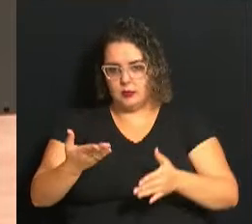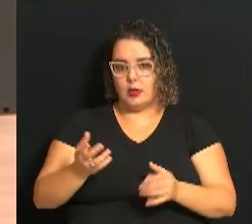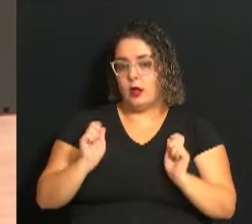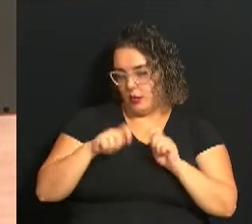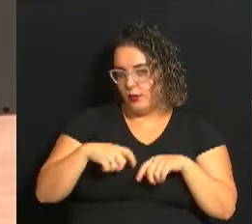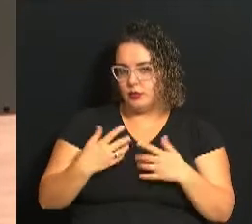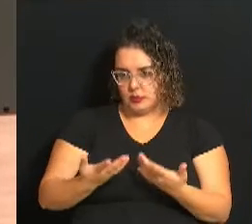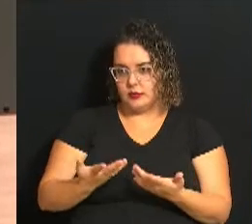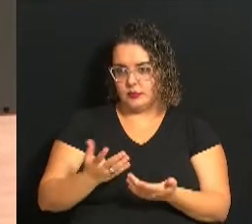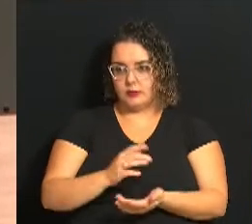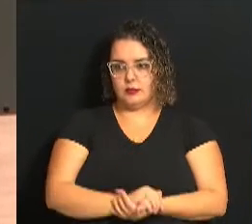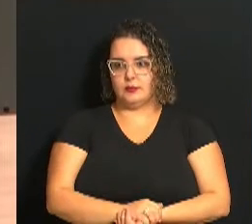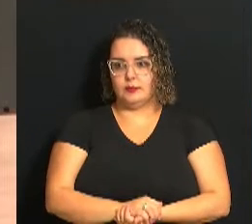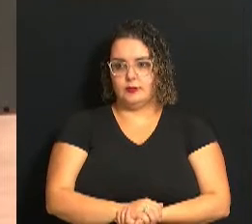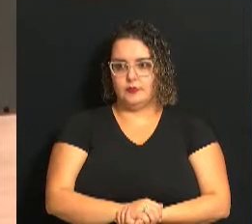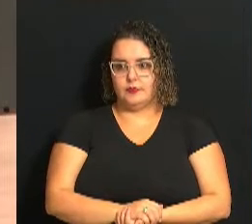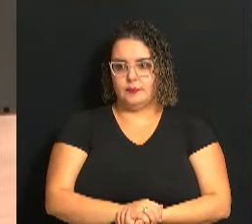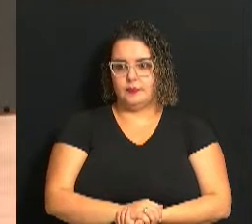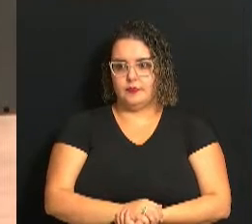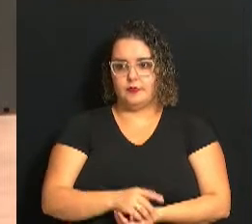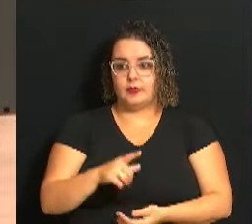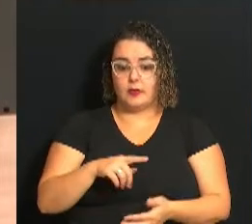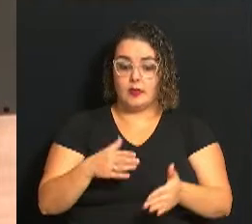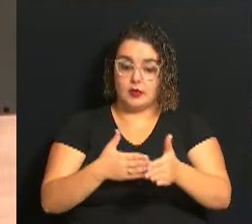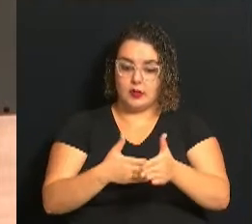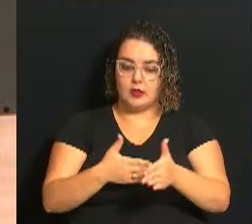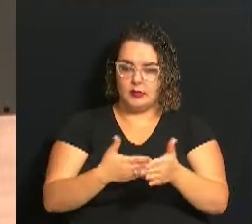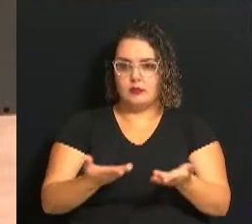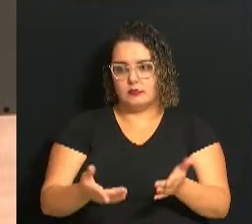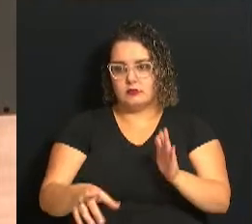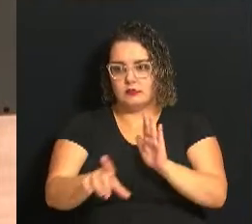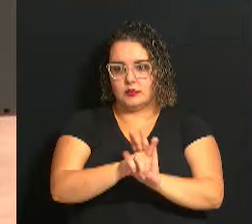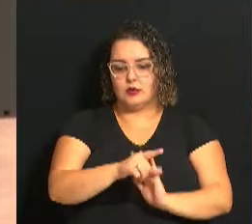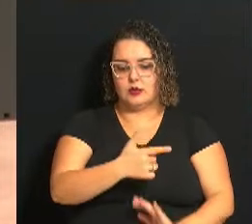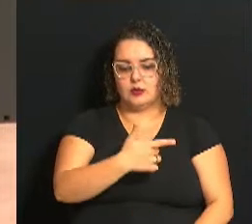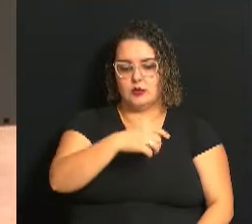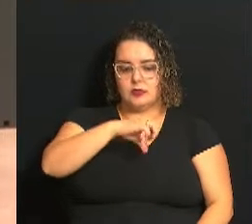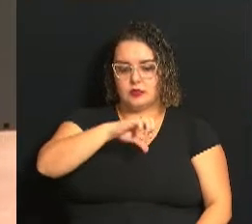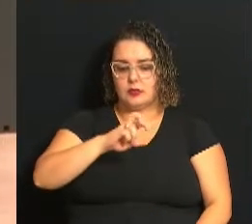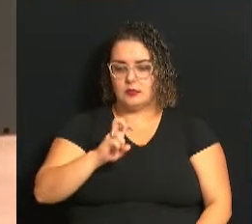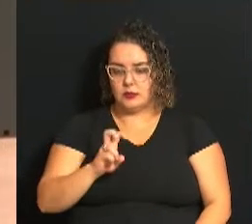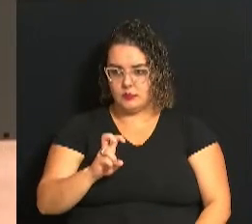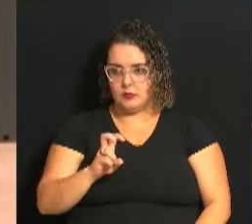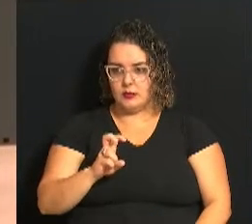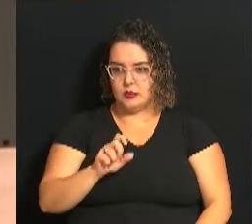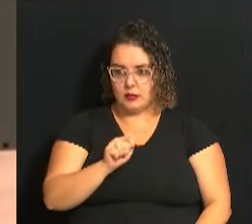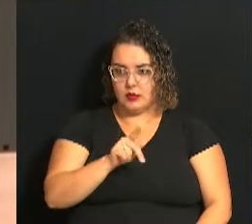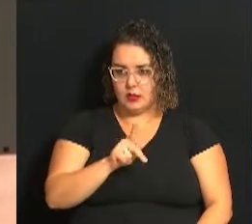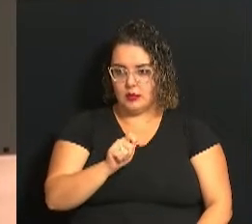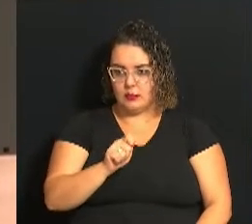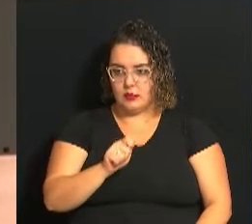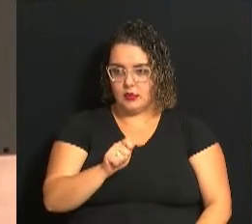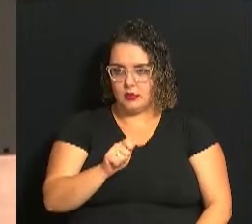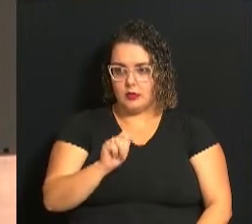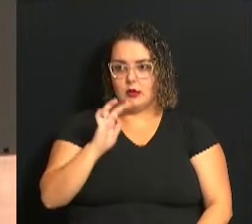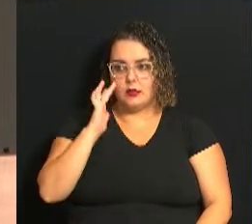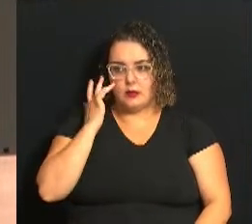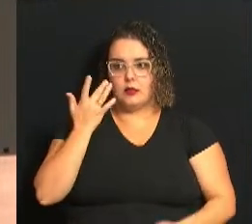Só houve essa restrição na Lei 295 aqui, que trata da APA. Então, acho que é dar um